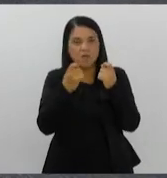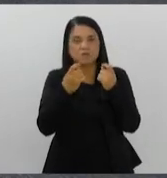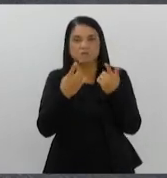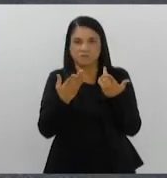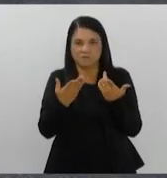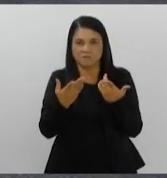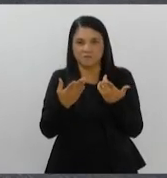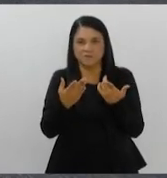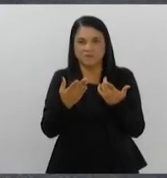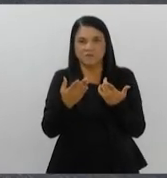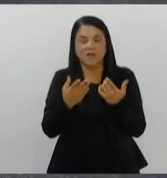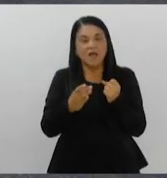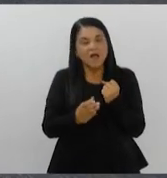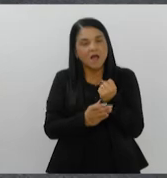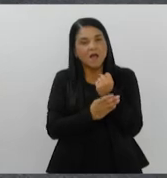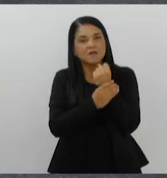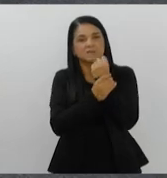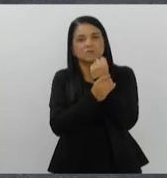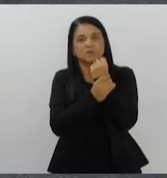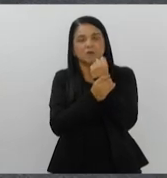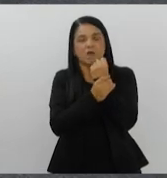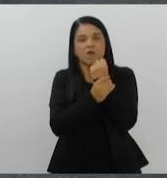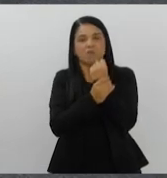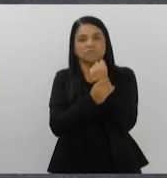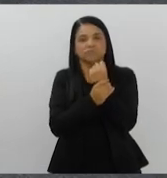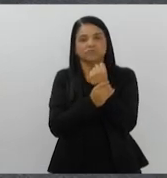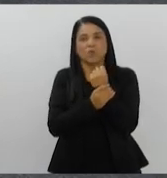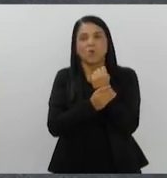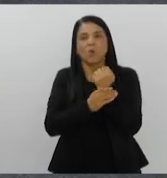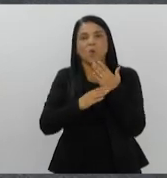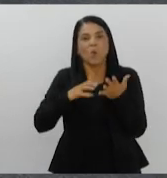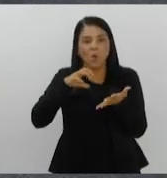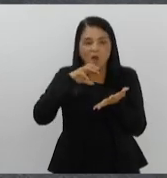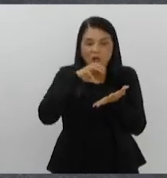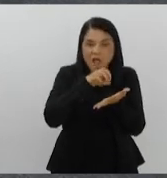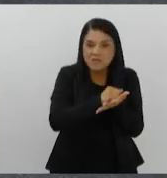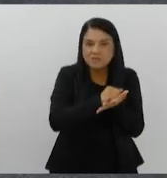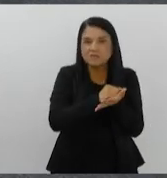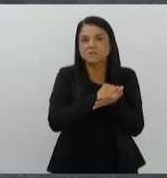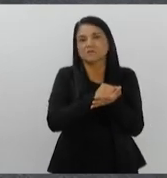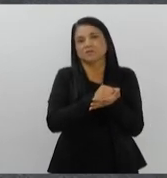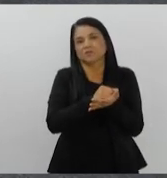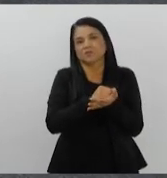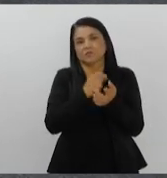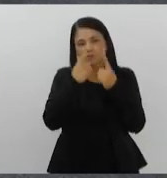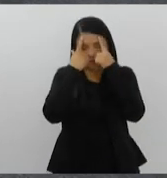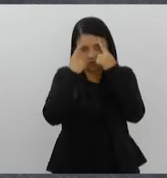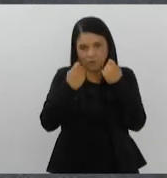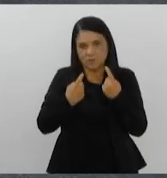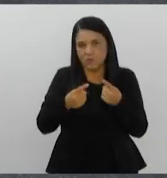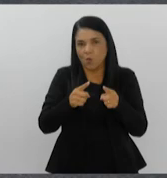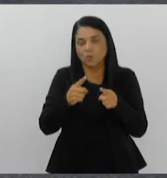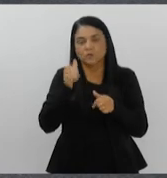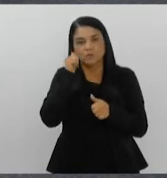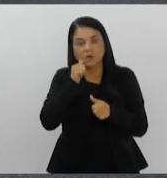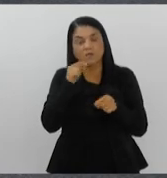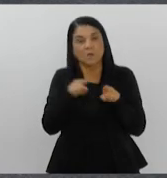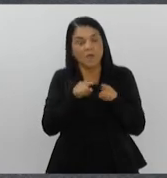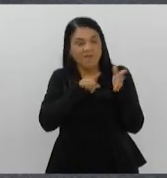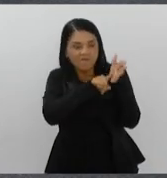é assegurar os procedimentos do registro de ocorrências, de investigação e também